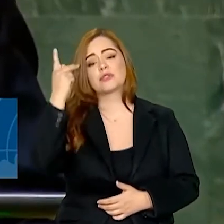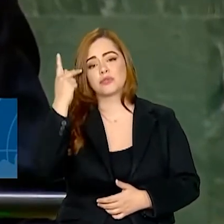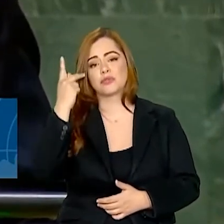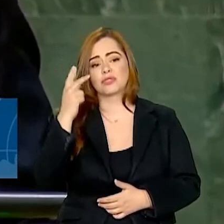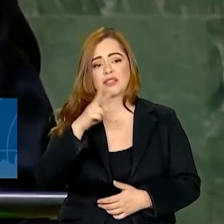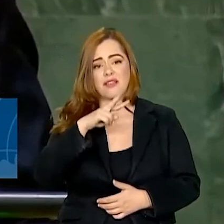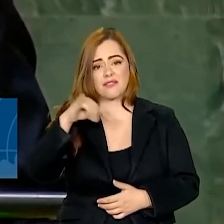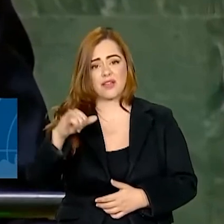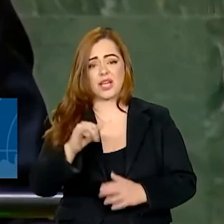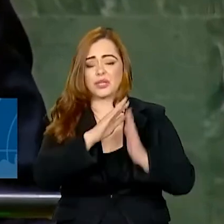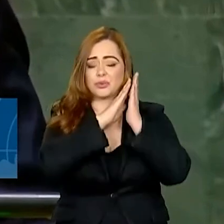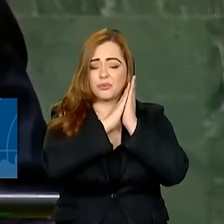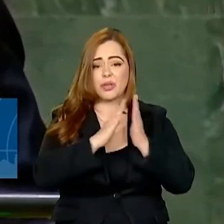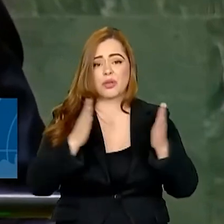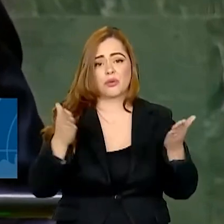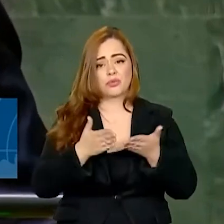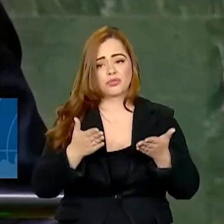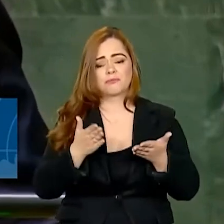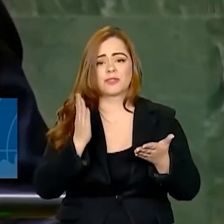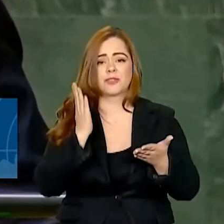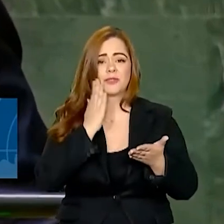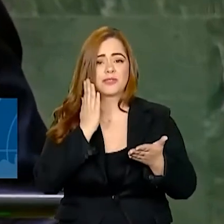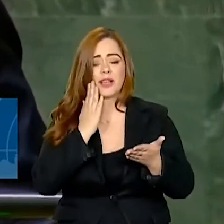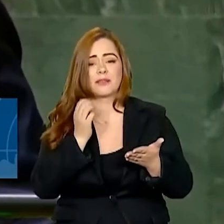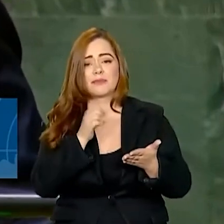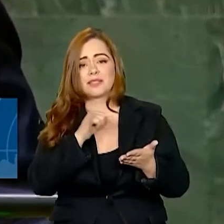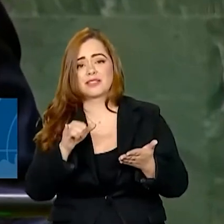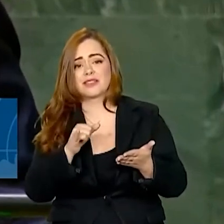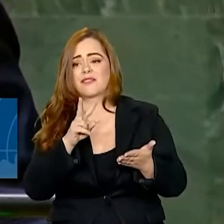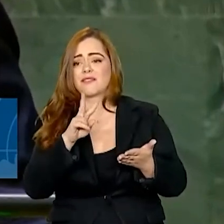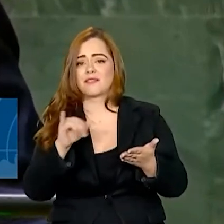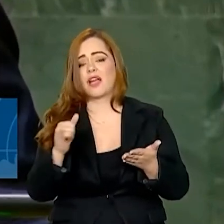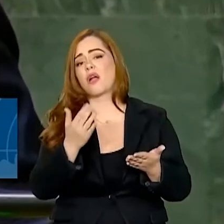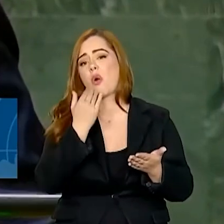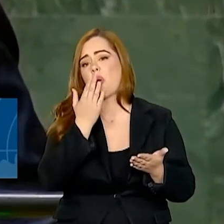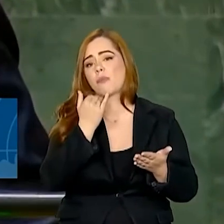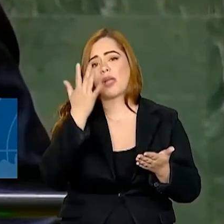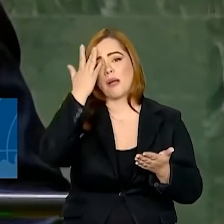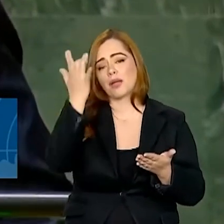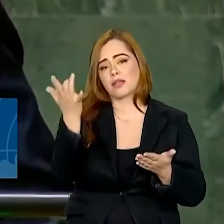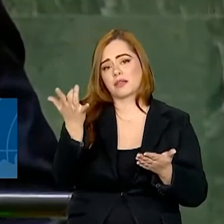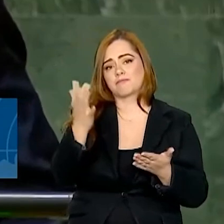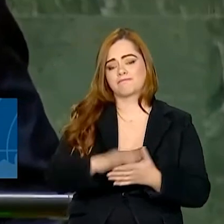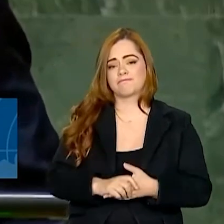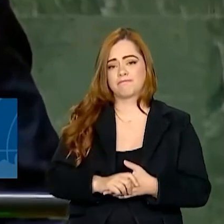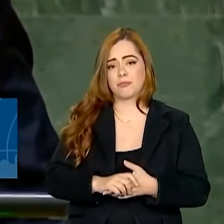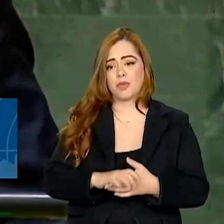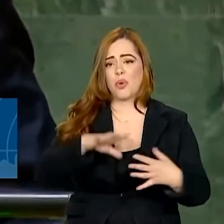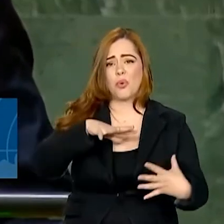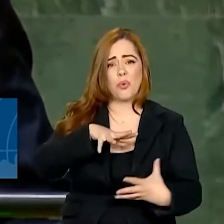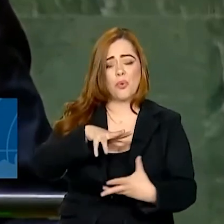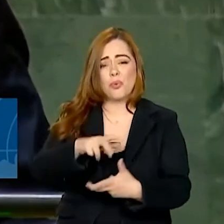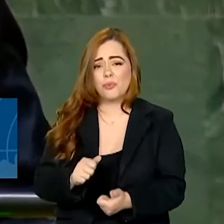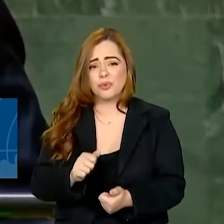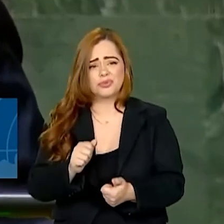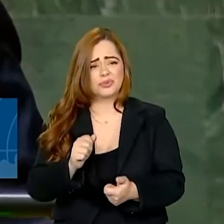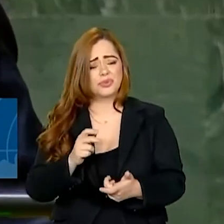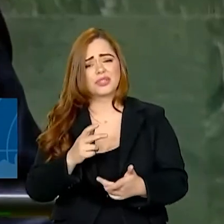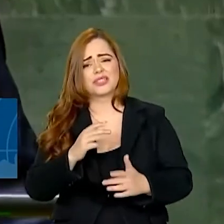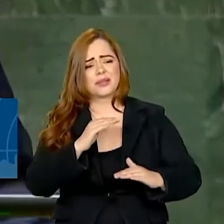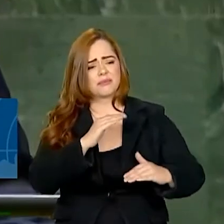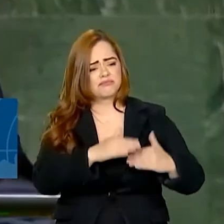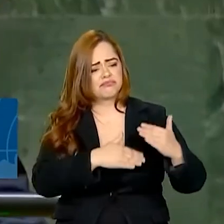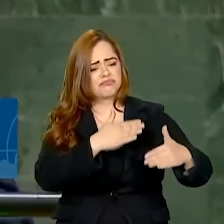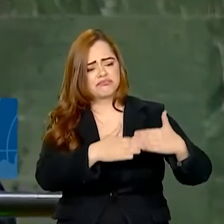vão dormir esta noite sem saber se terão o que comer amanhã. O mundo está cada vez mais